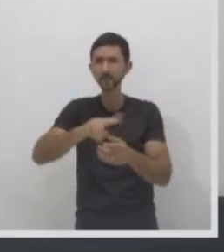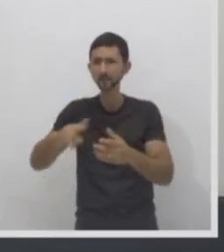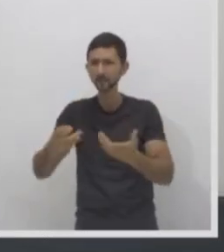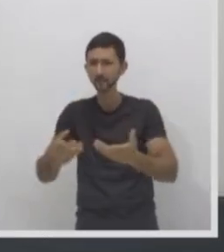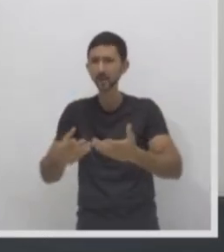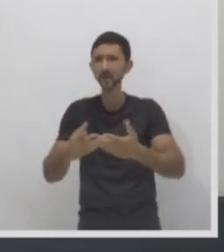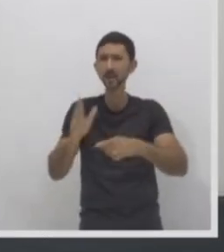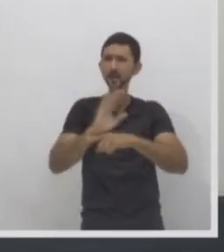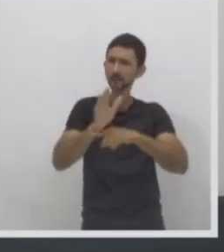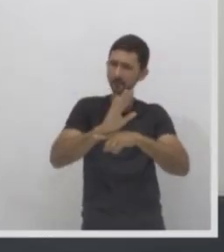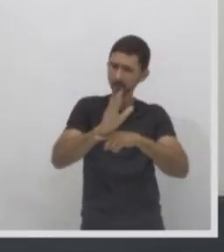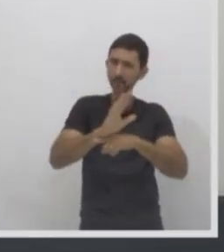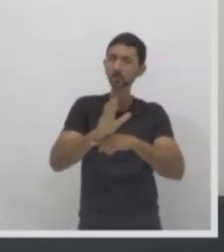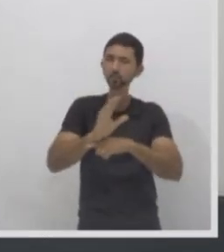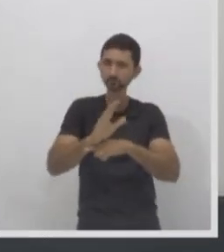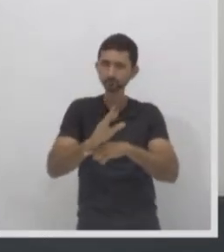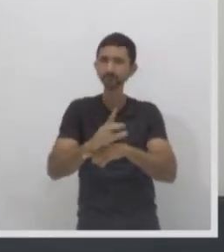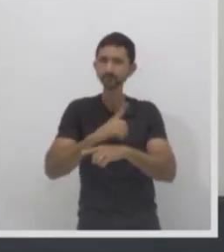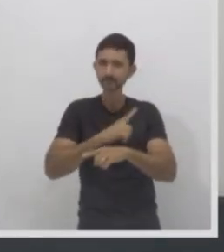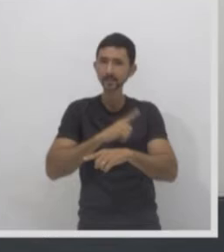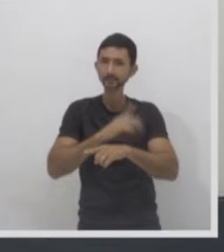ensinando como fazer